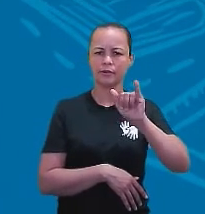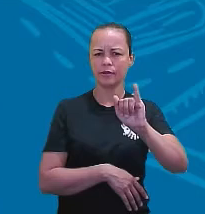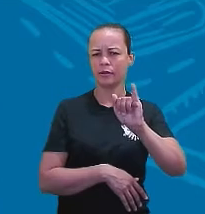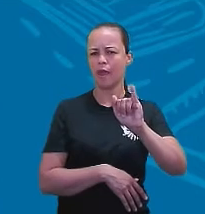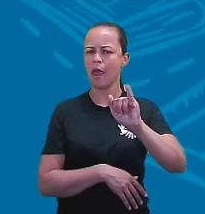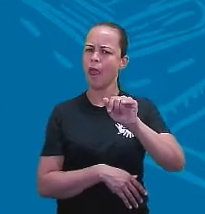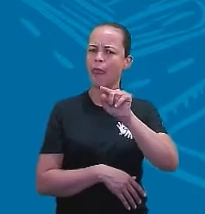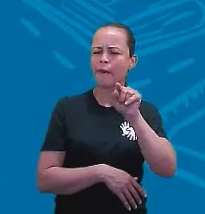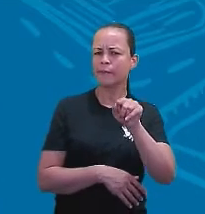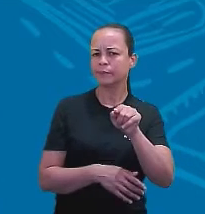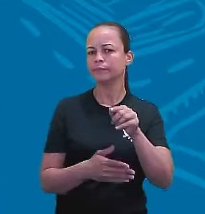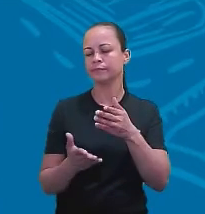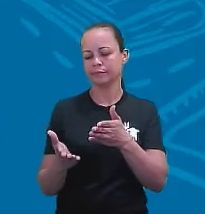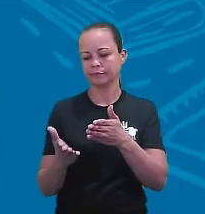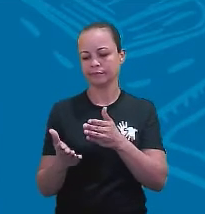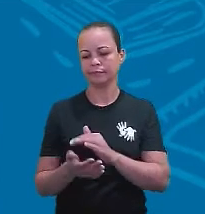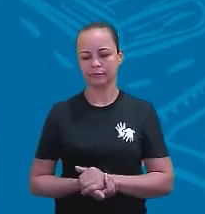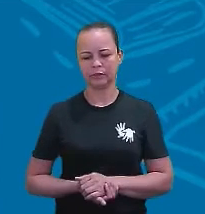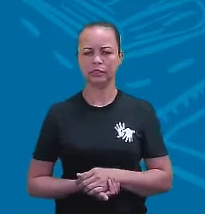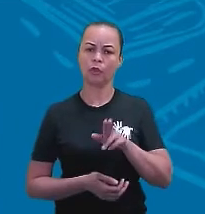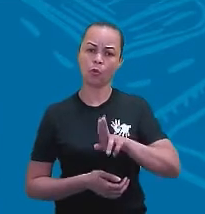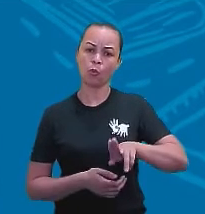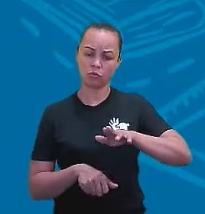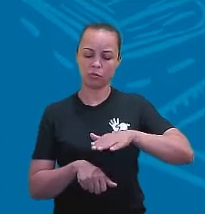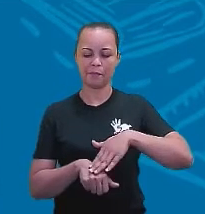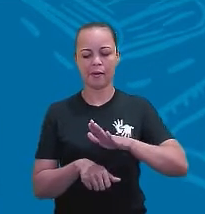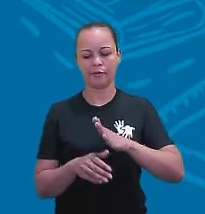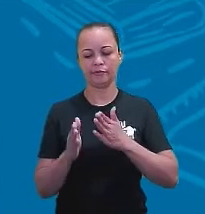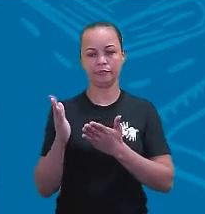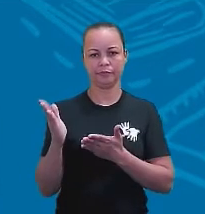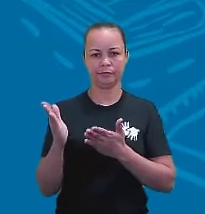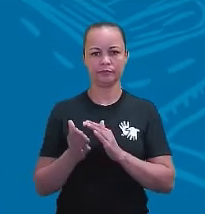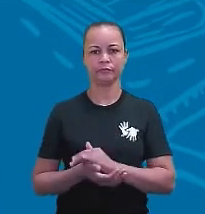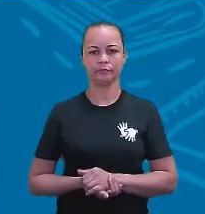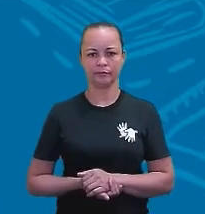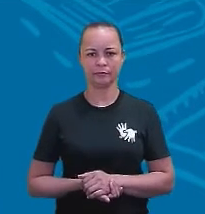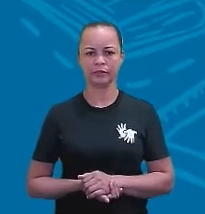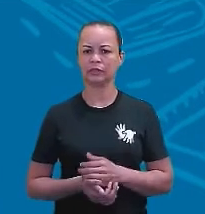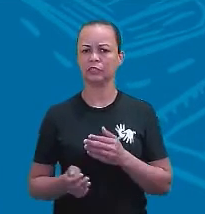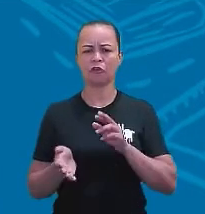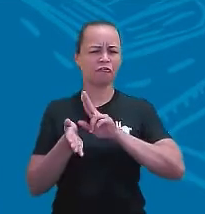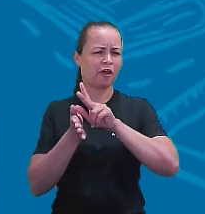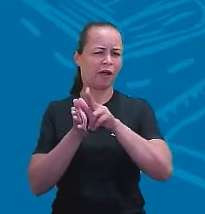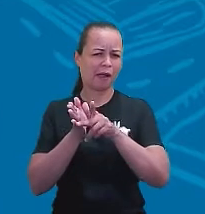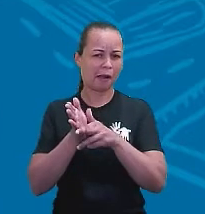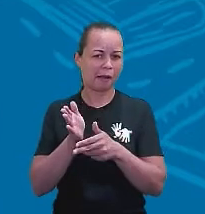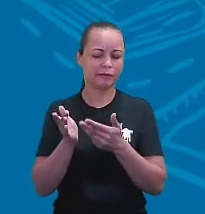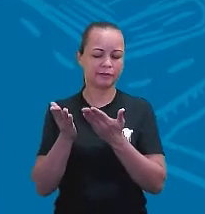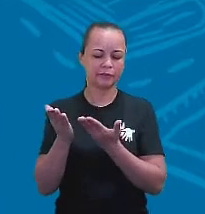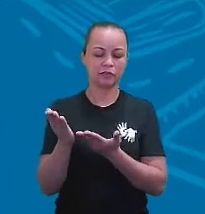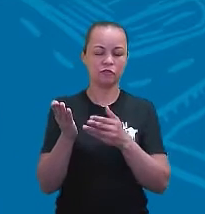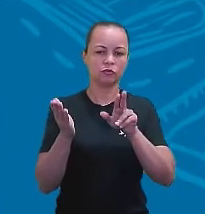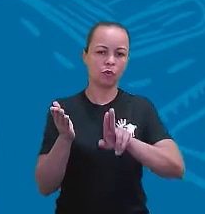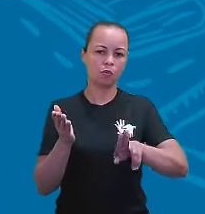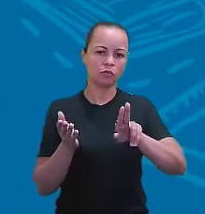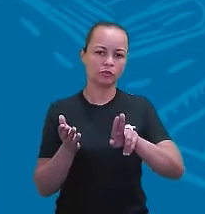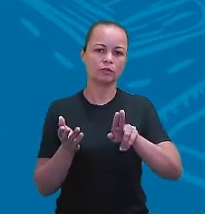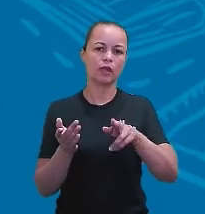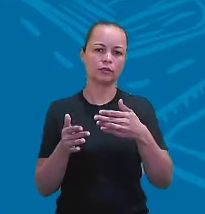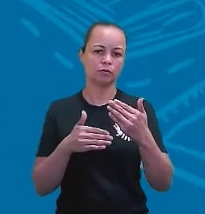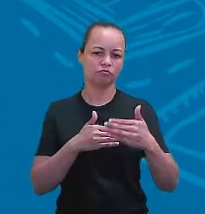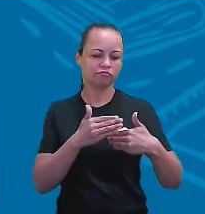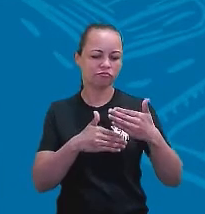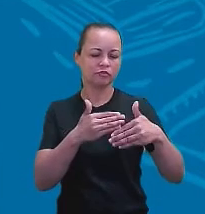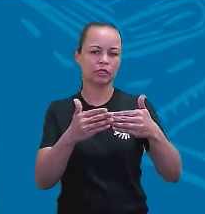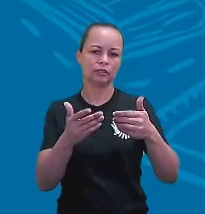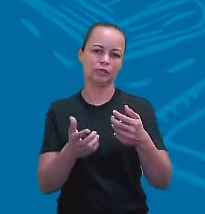aqui é mais utilizada até, tá? Então, aren't, isn't, são as formas utilizadas com maior